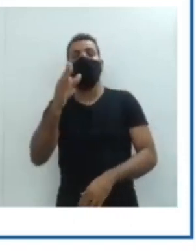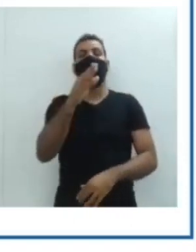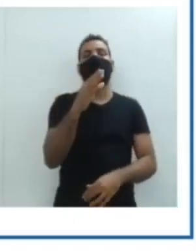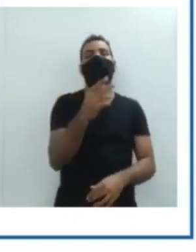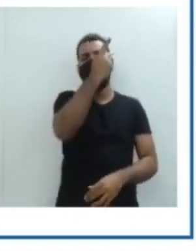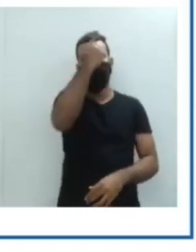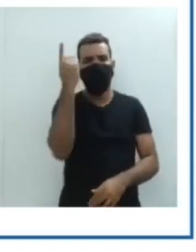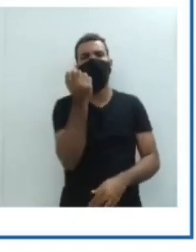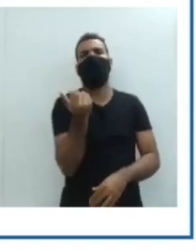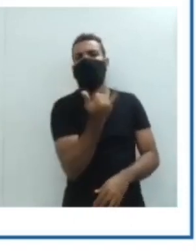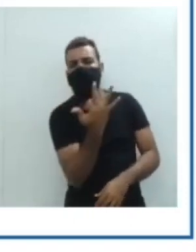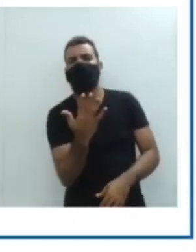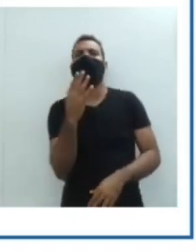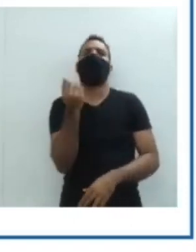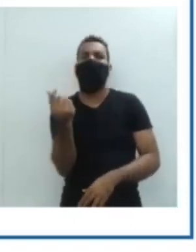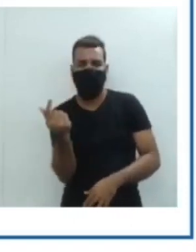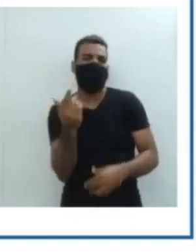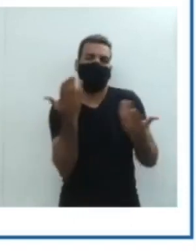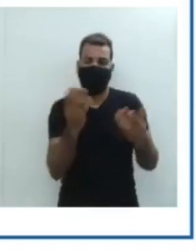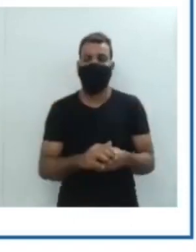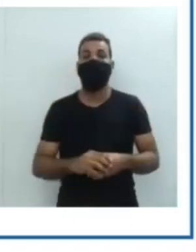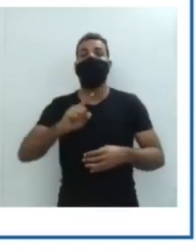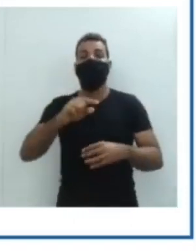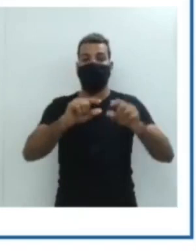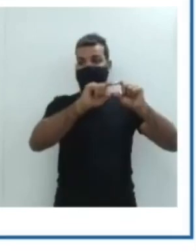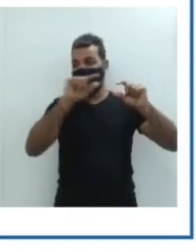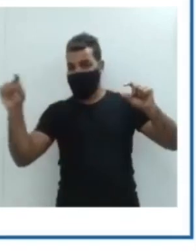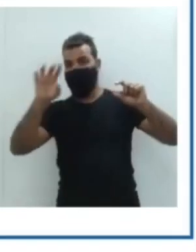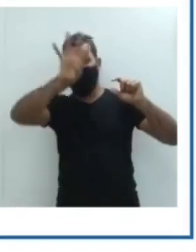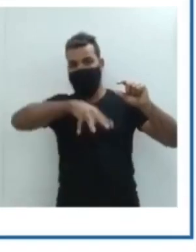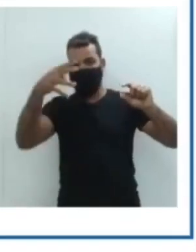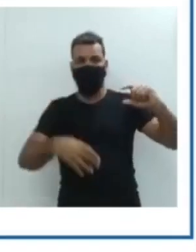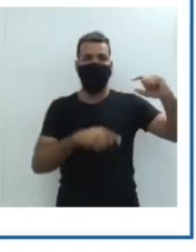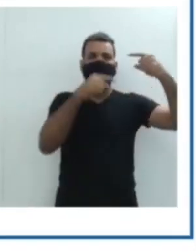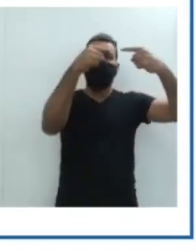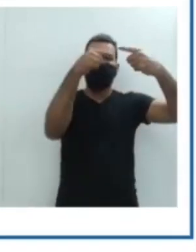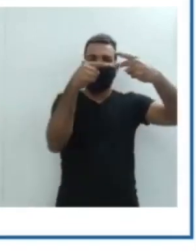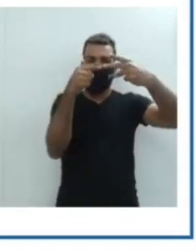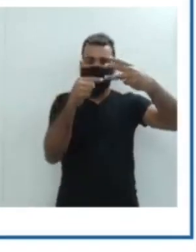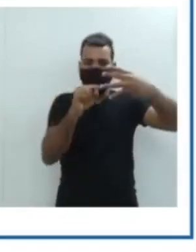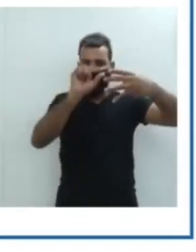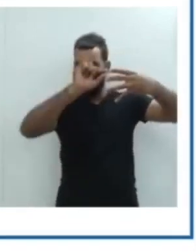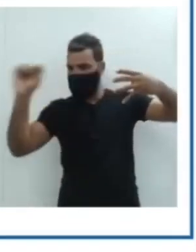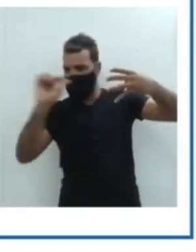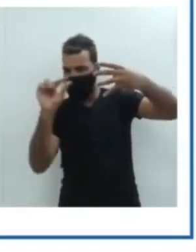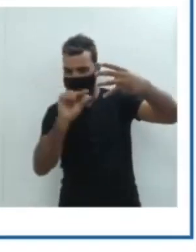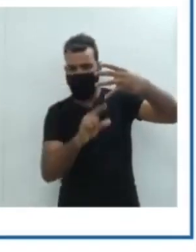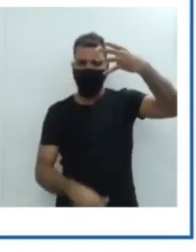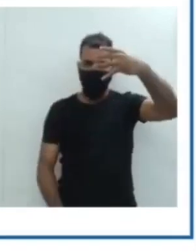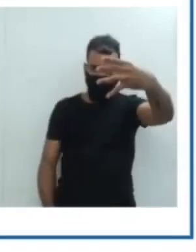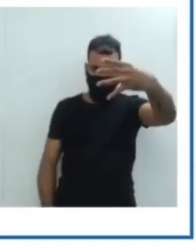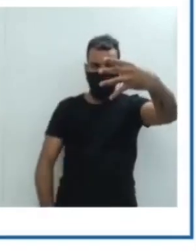após isso serão inseridas quatro serão inseridos quatro registros quatro linhas na tabela prato